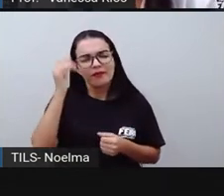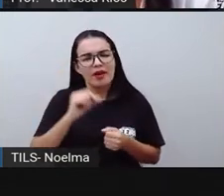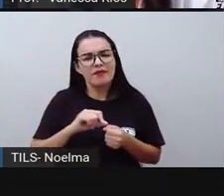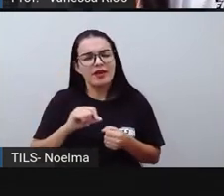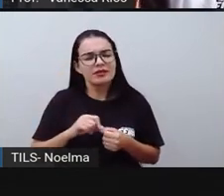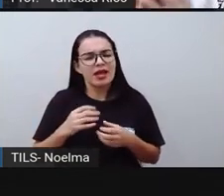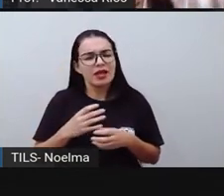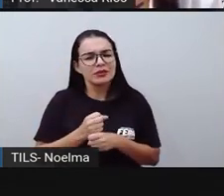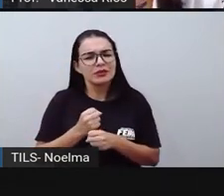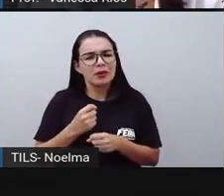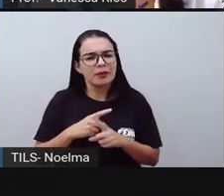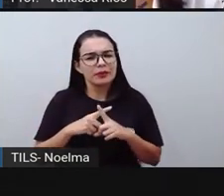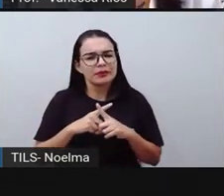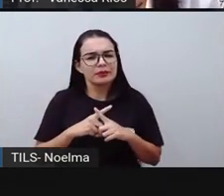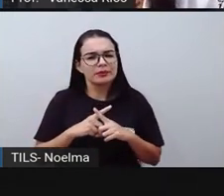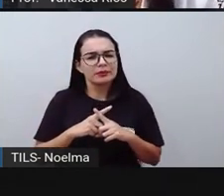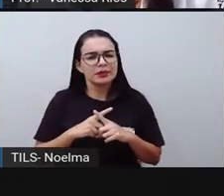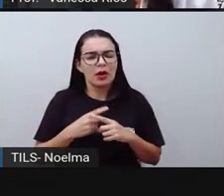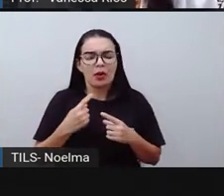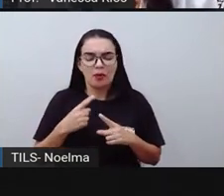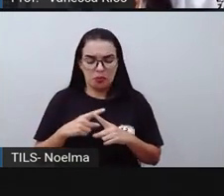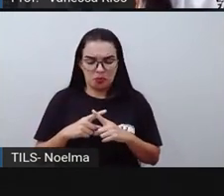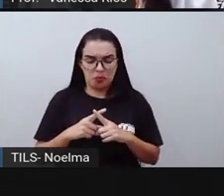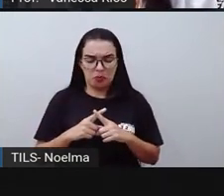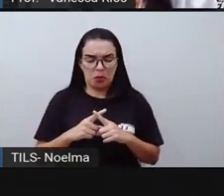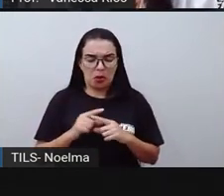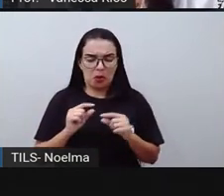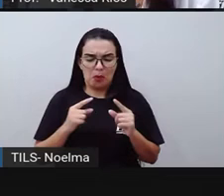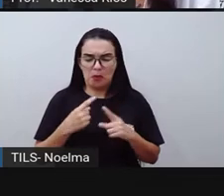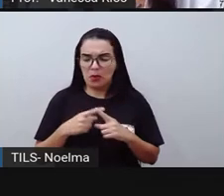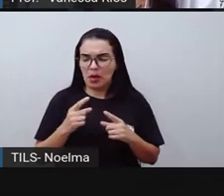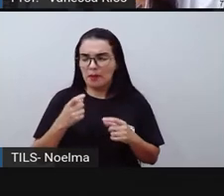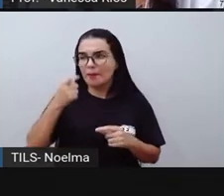multiplicação? Porque nem mentalmente, nem de repente